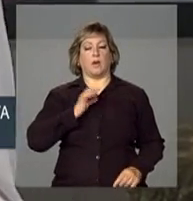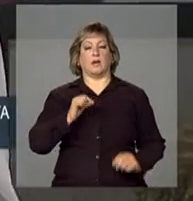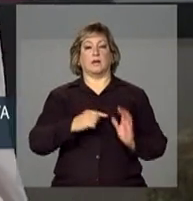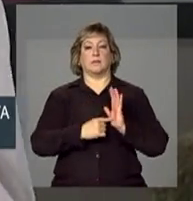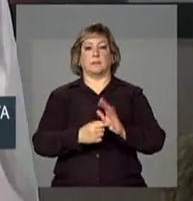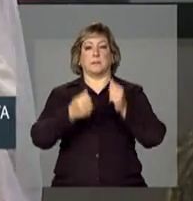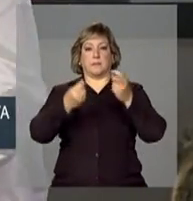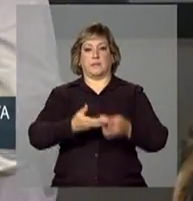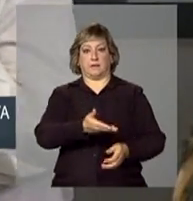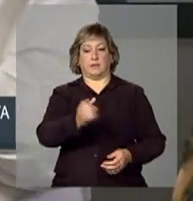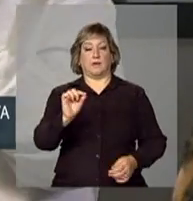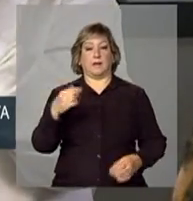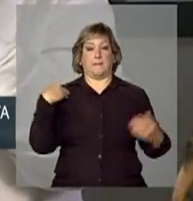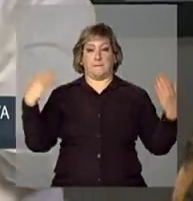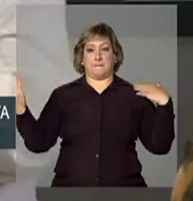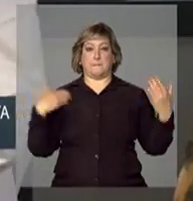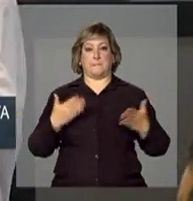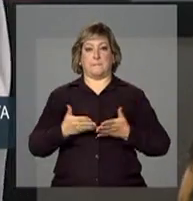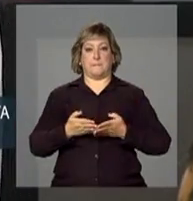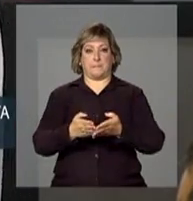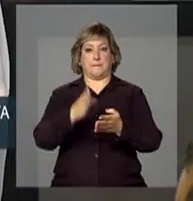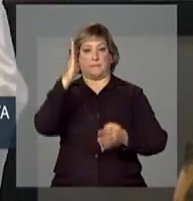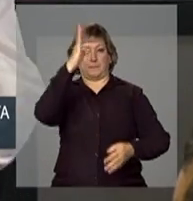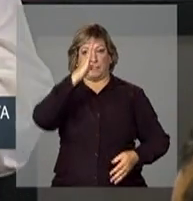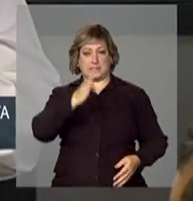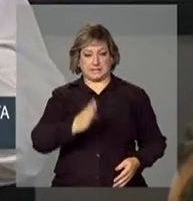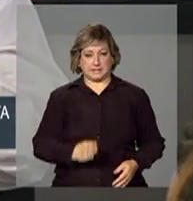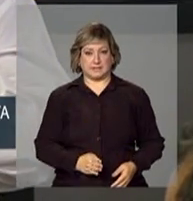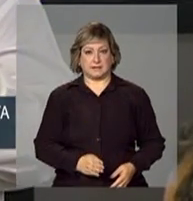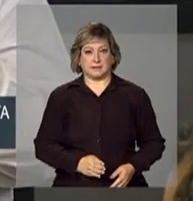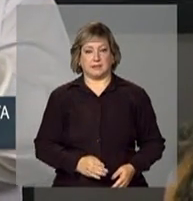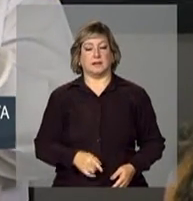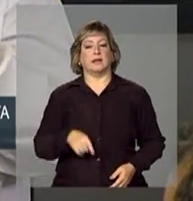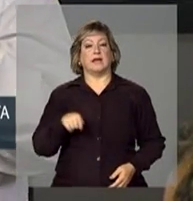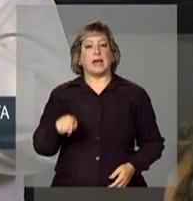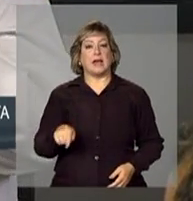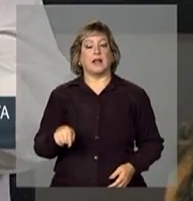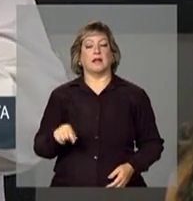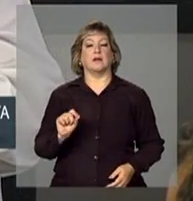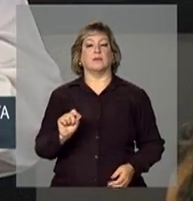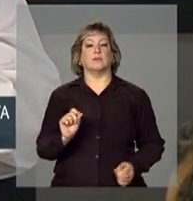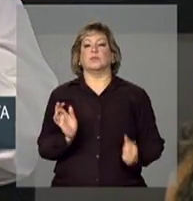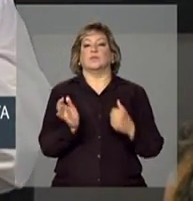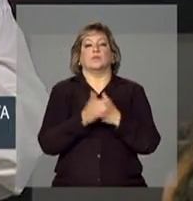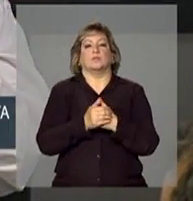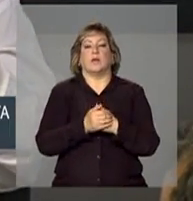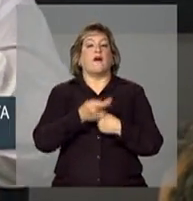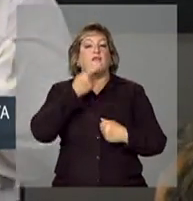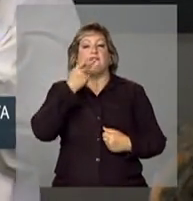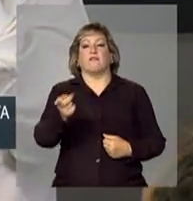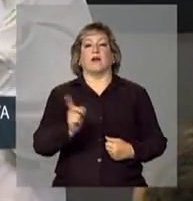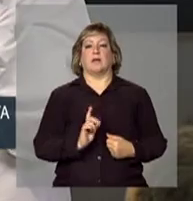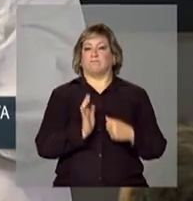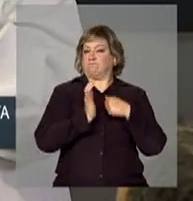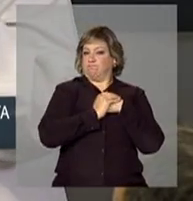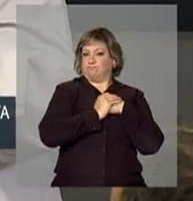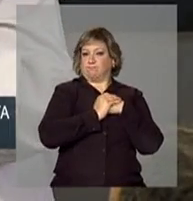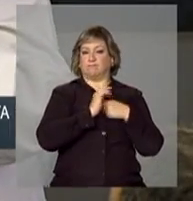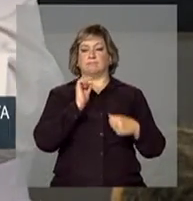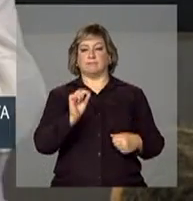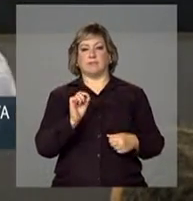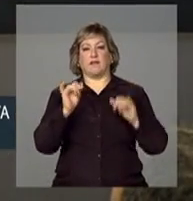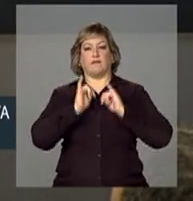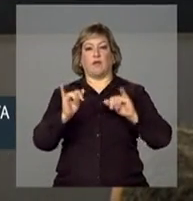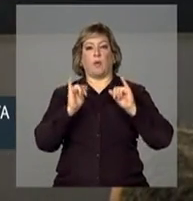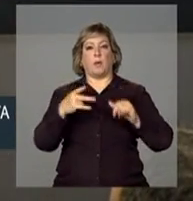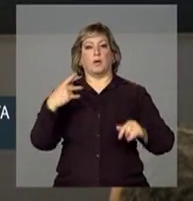fato de que a Marinha Brasileira, ela ocultou deliberadamente informações e documentação do